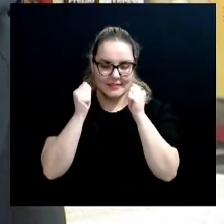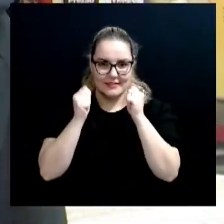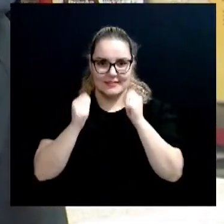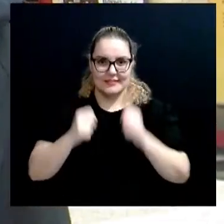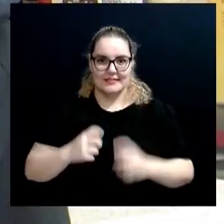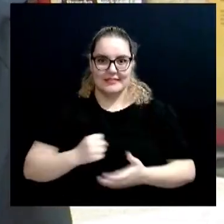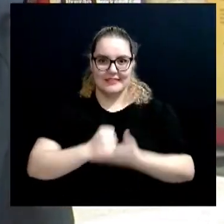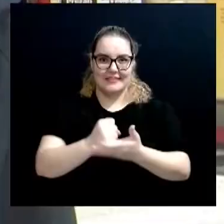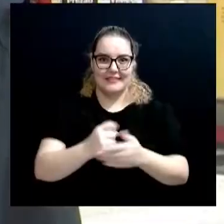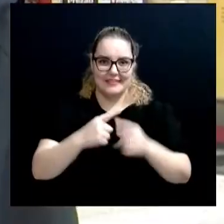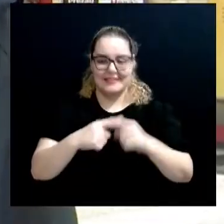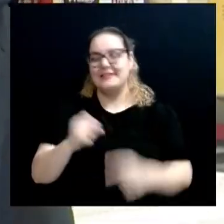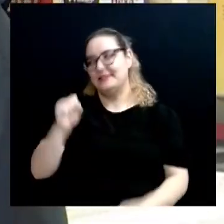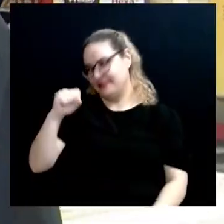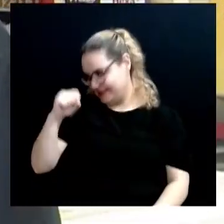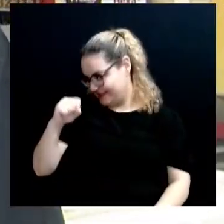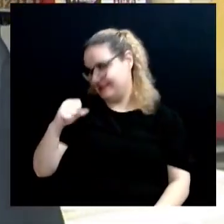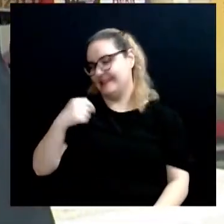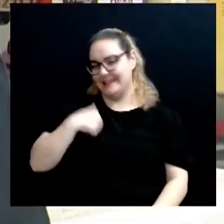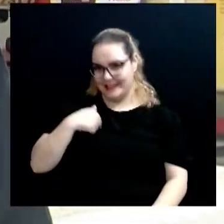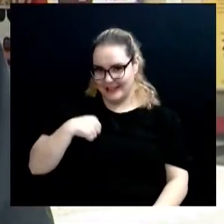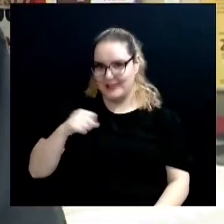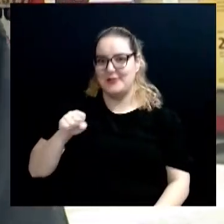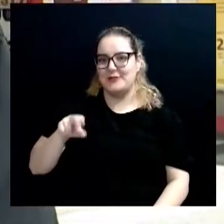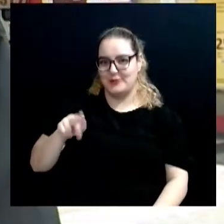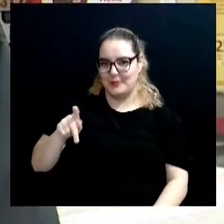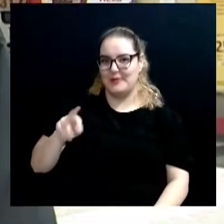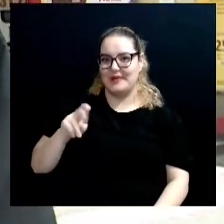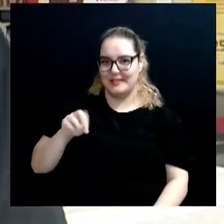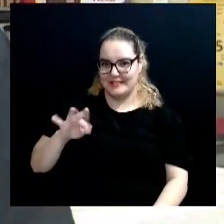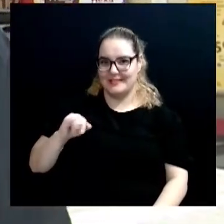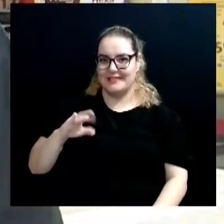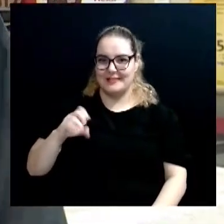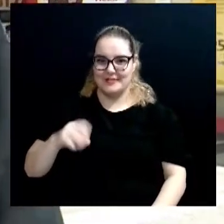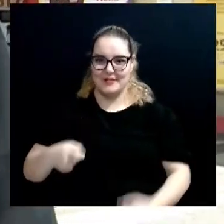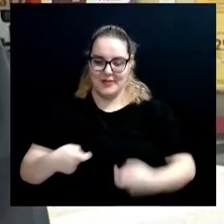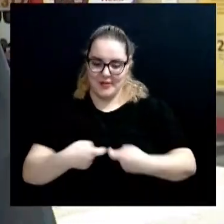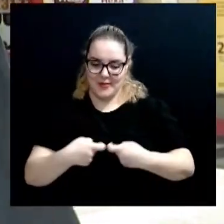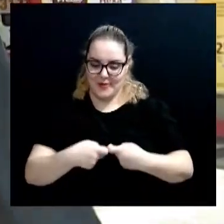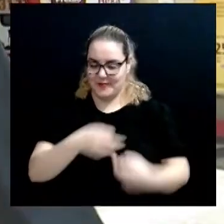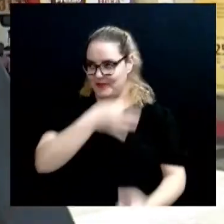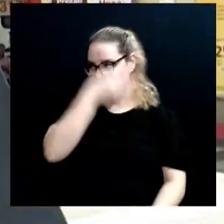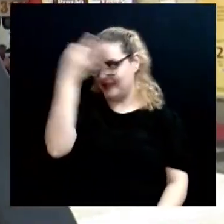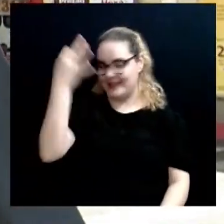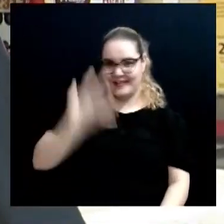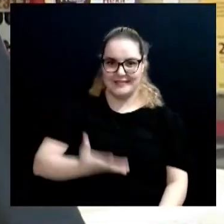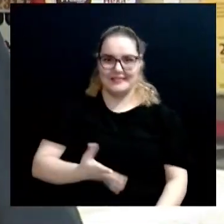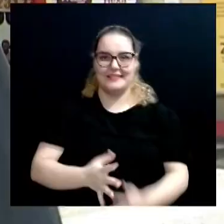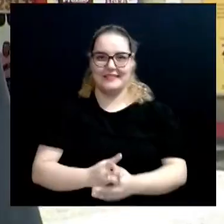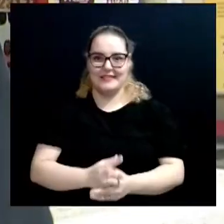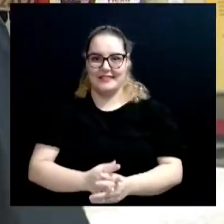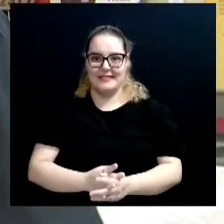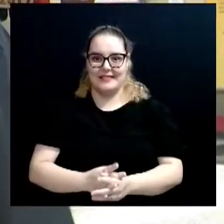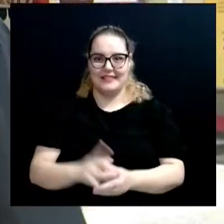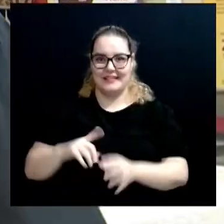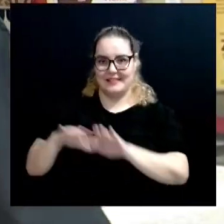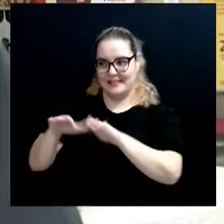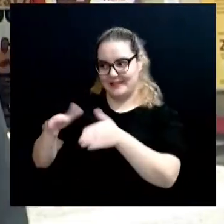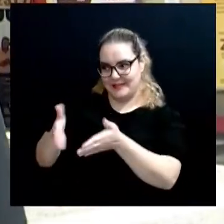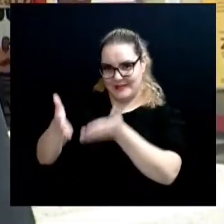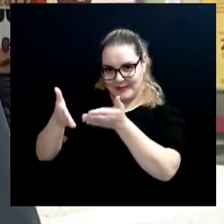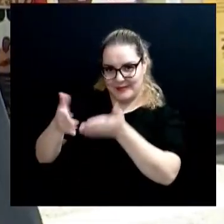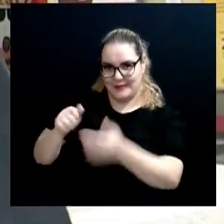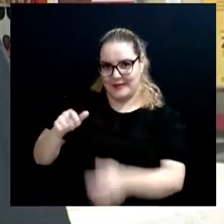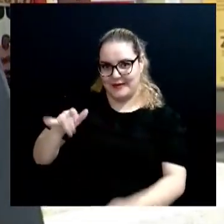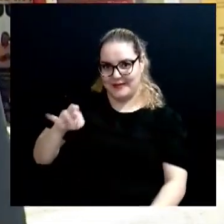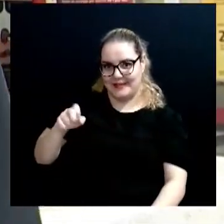jogos? Sou supersticioso, sim. Eu tenho meia da sorte, eu tenho um altarzinho lá em casa também, eu com a minha amiga a